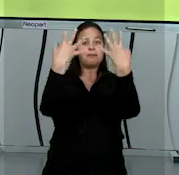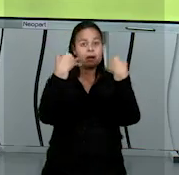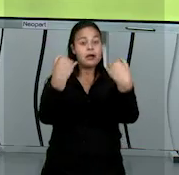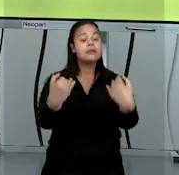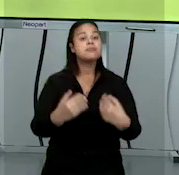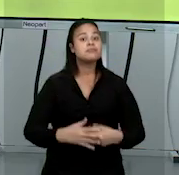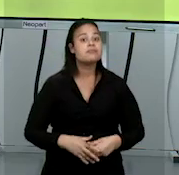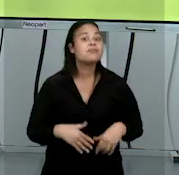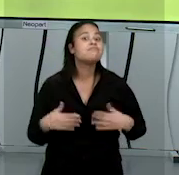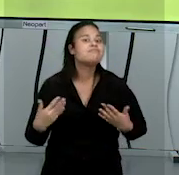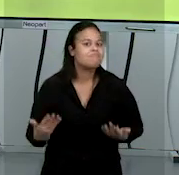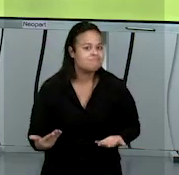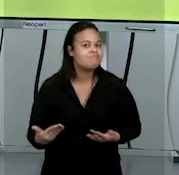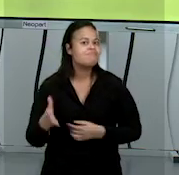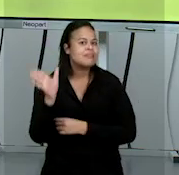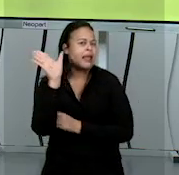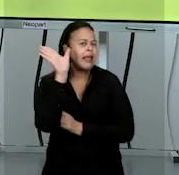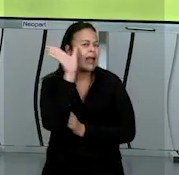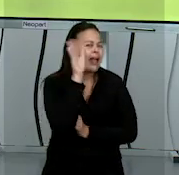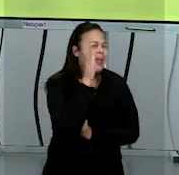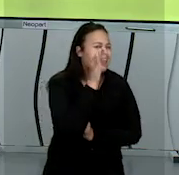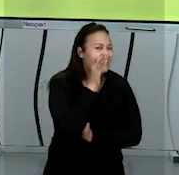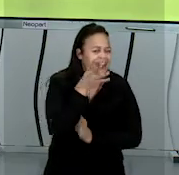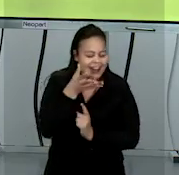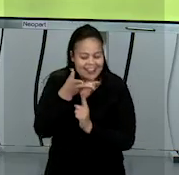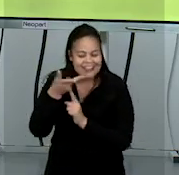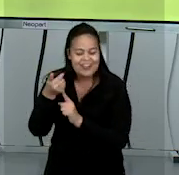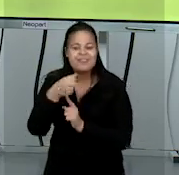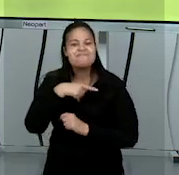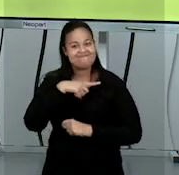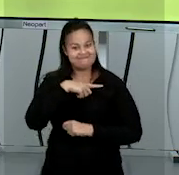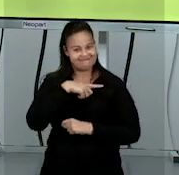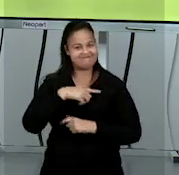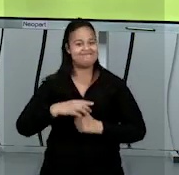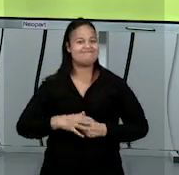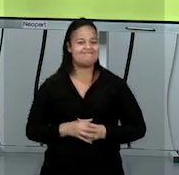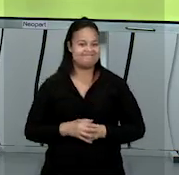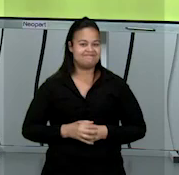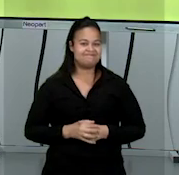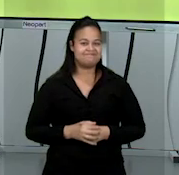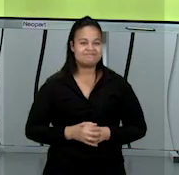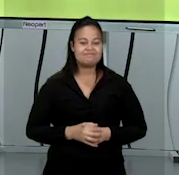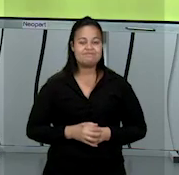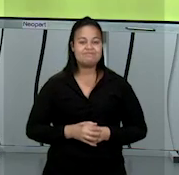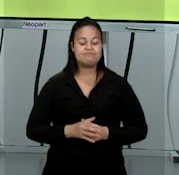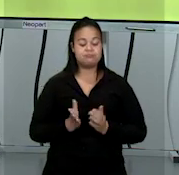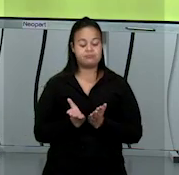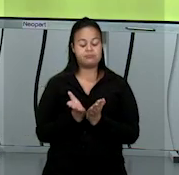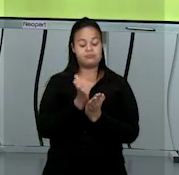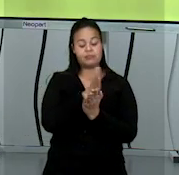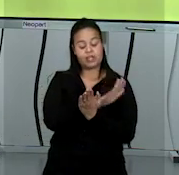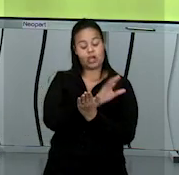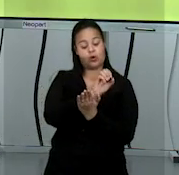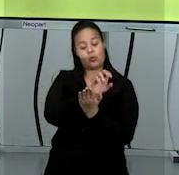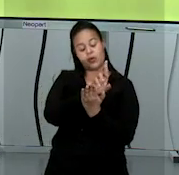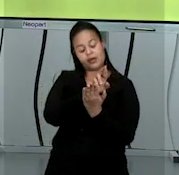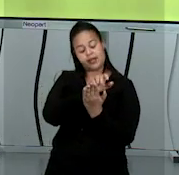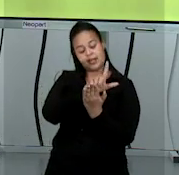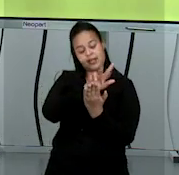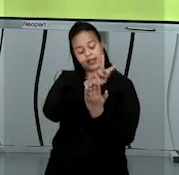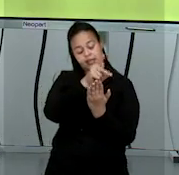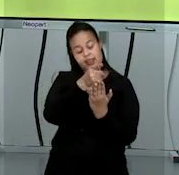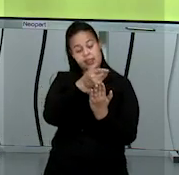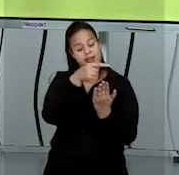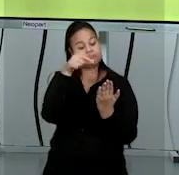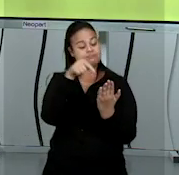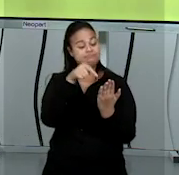para nós, então, termos interesse pela obra. A orelha é isso. Na composição de um livro, é a